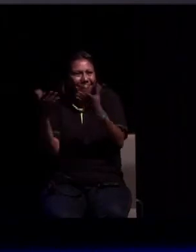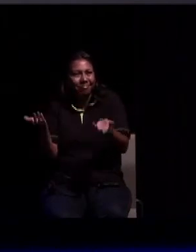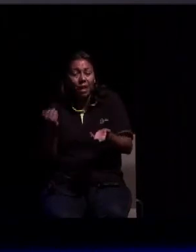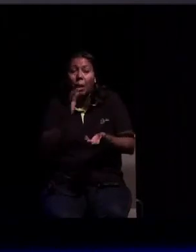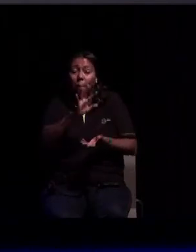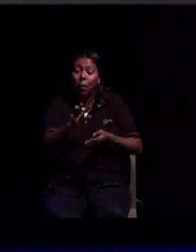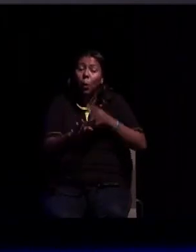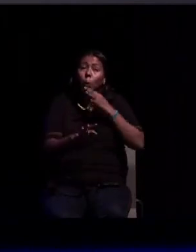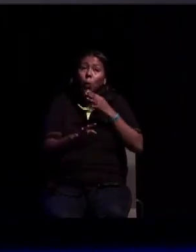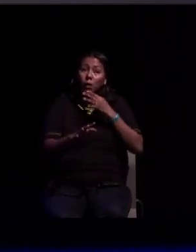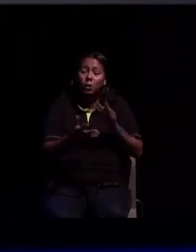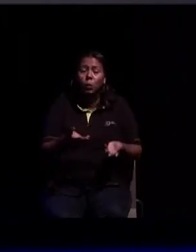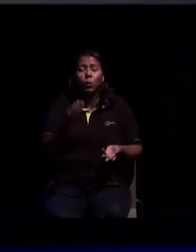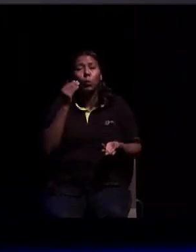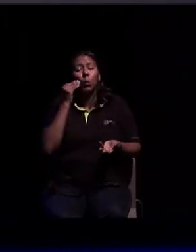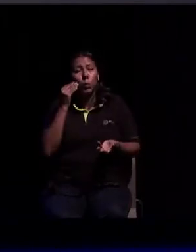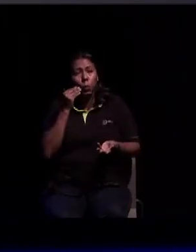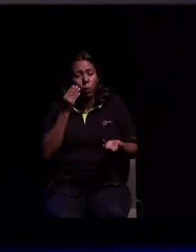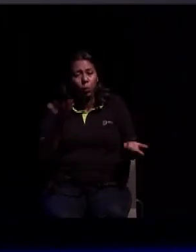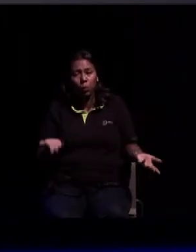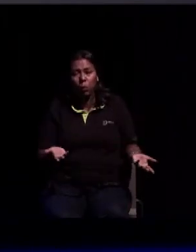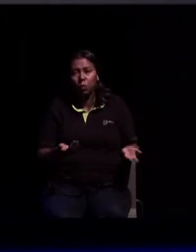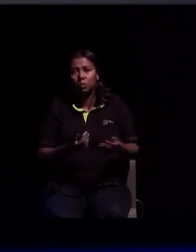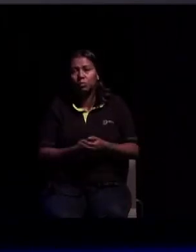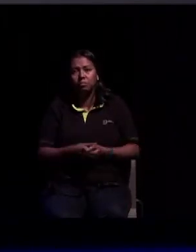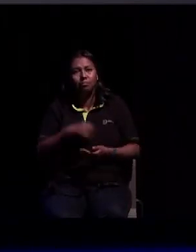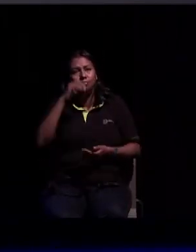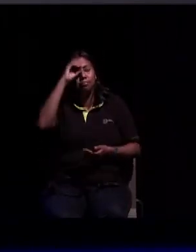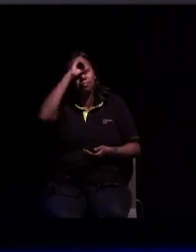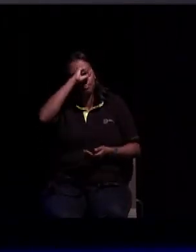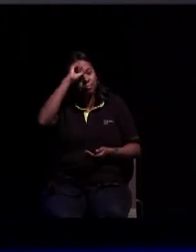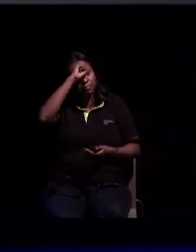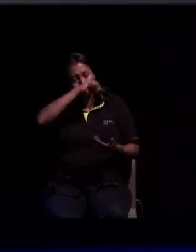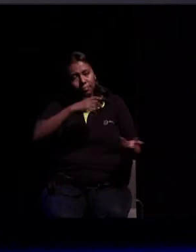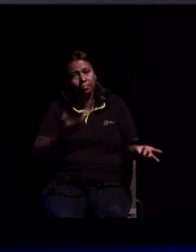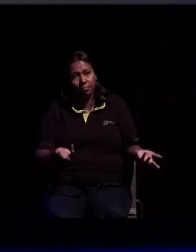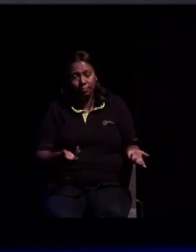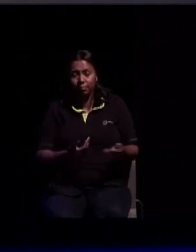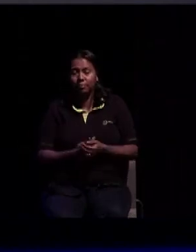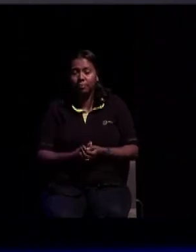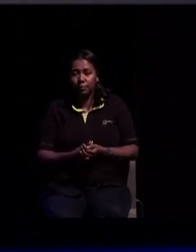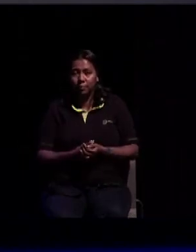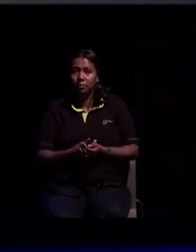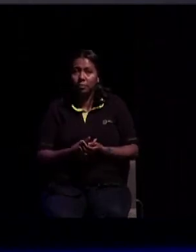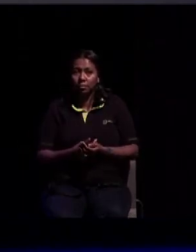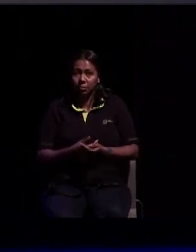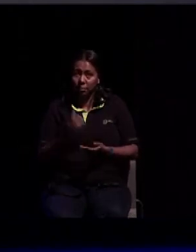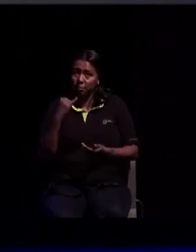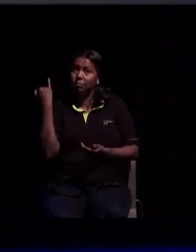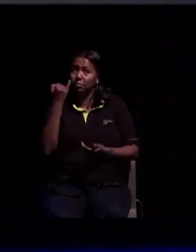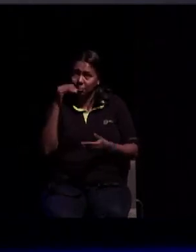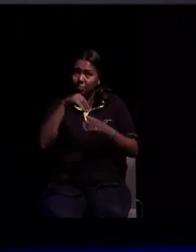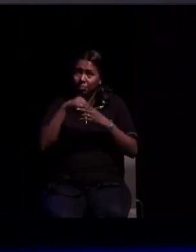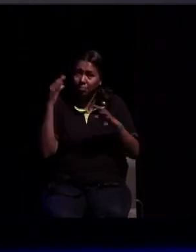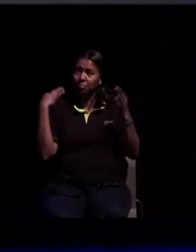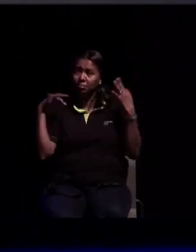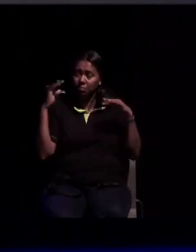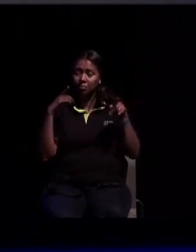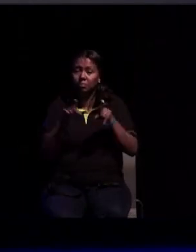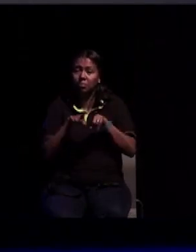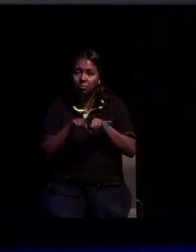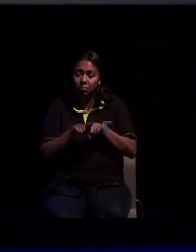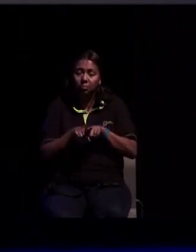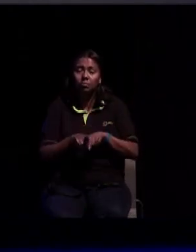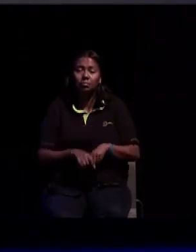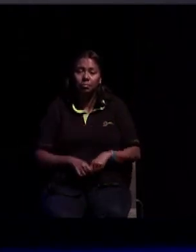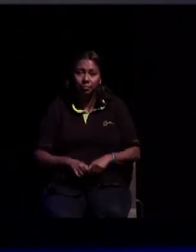e as oportunidades de democratização do capital cultural, que o turismo tem uma importantíssima função nisso, né? Entende? Eu